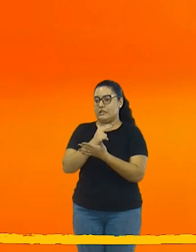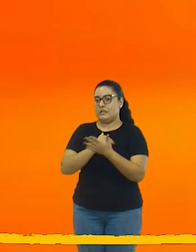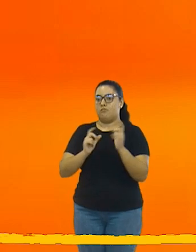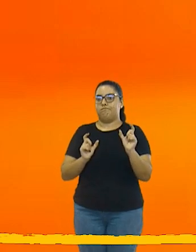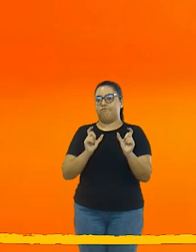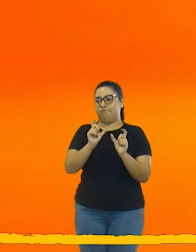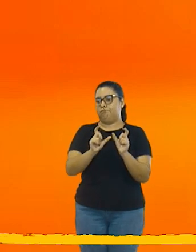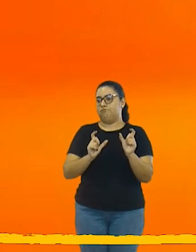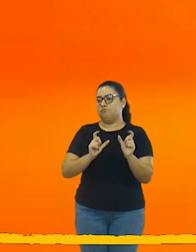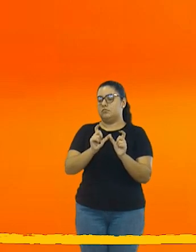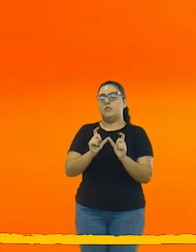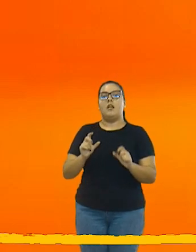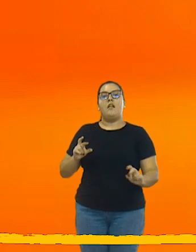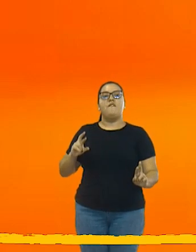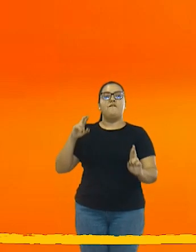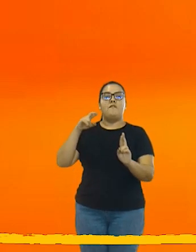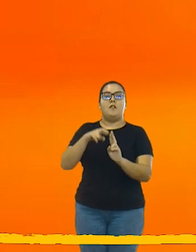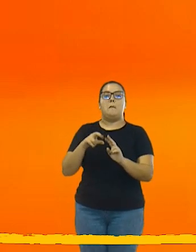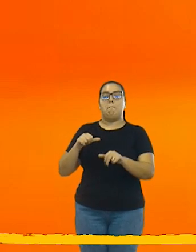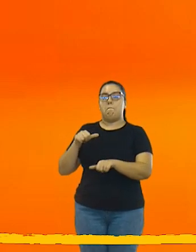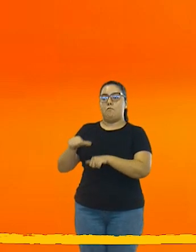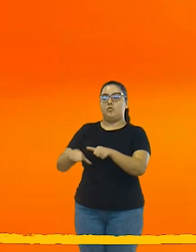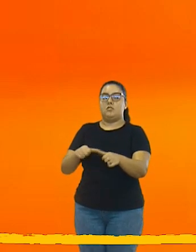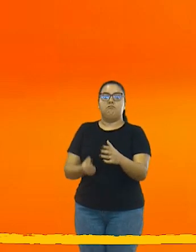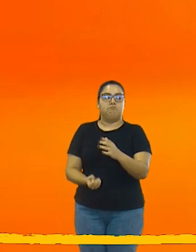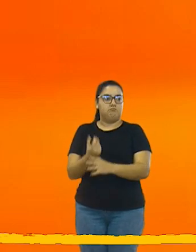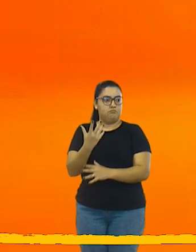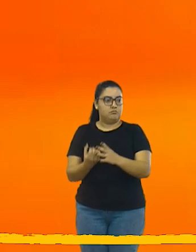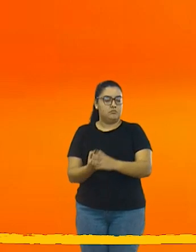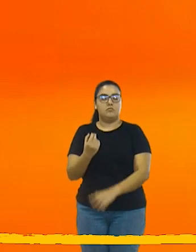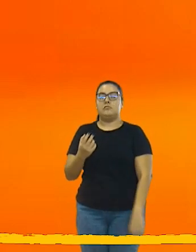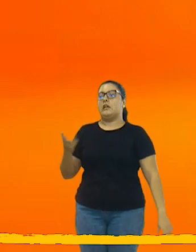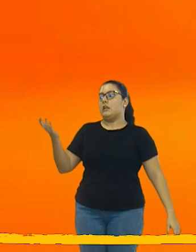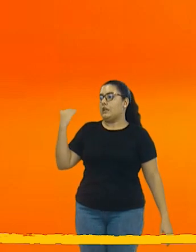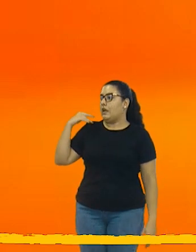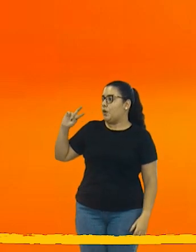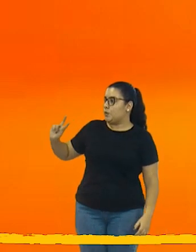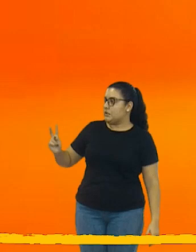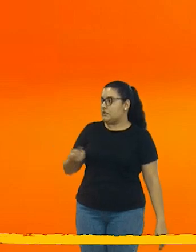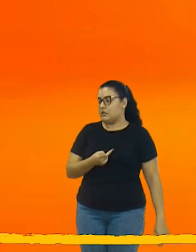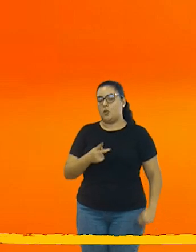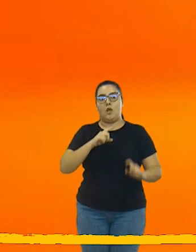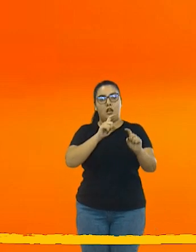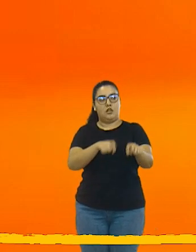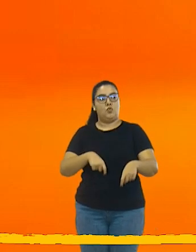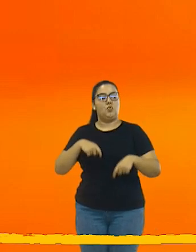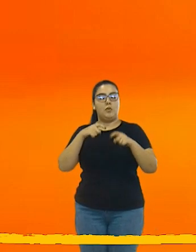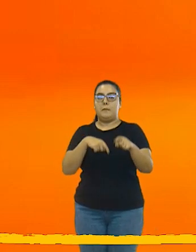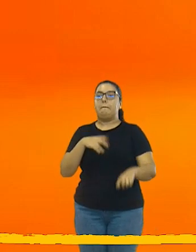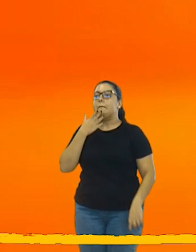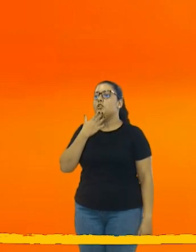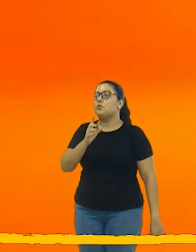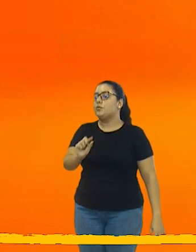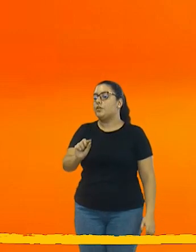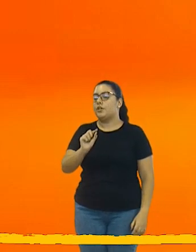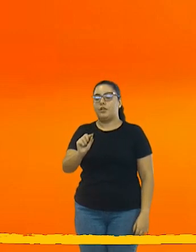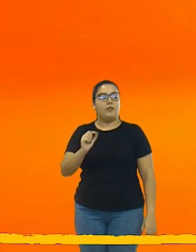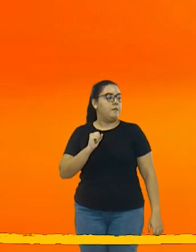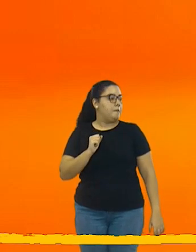faz-se referência a uma modificação produtiva ocorrida na agricultura. E aí olha o que ele está pedindo, galera. Ele está pedindo